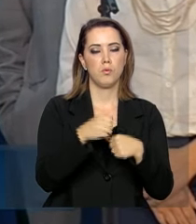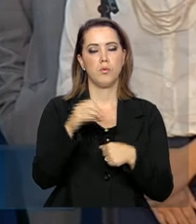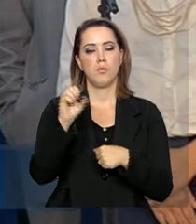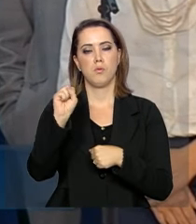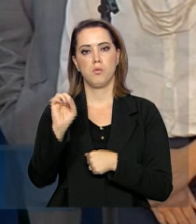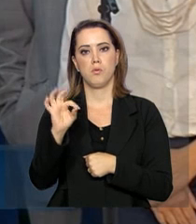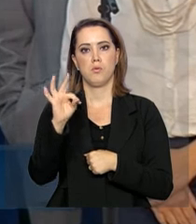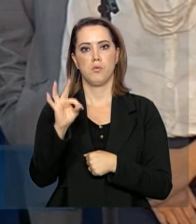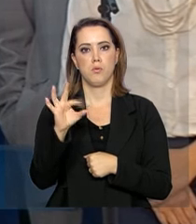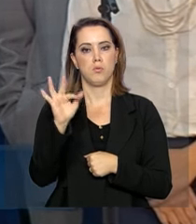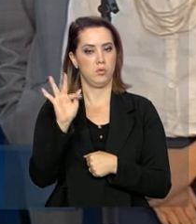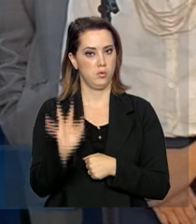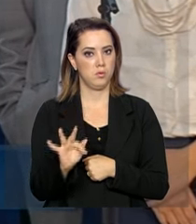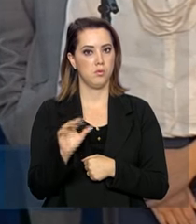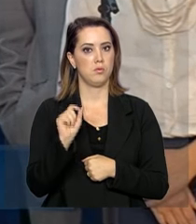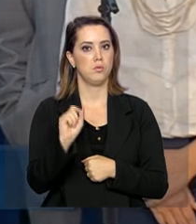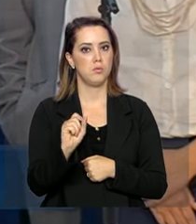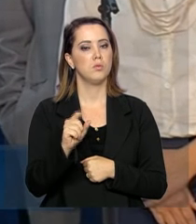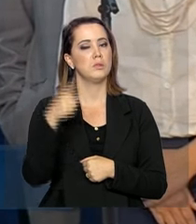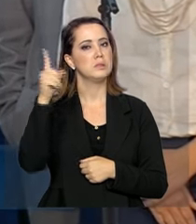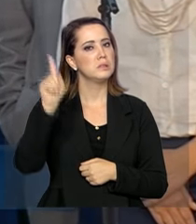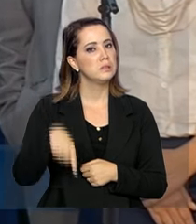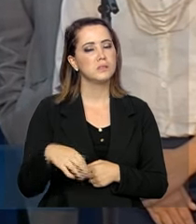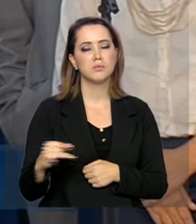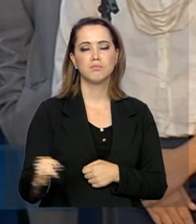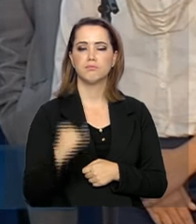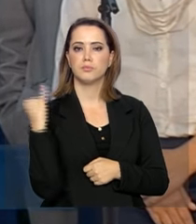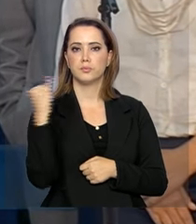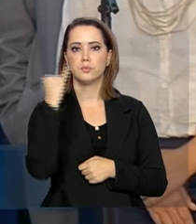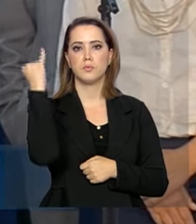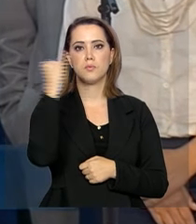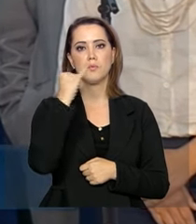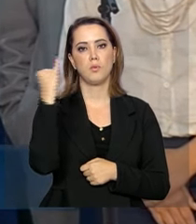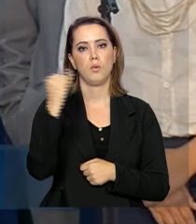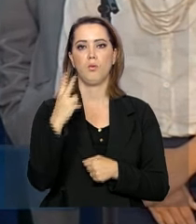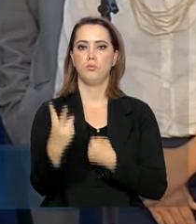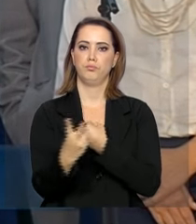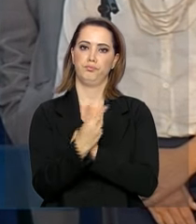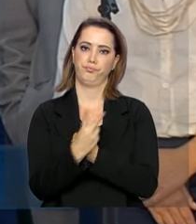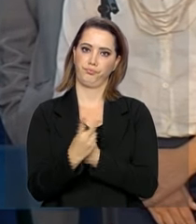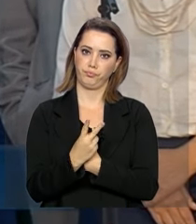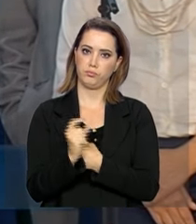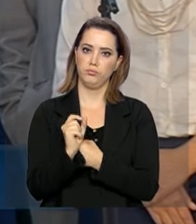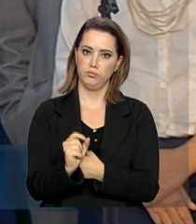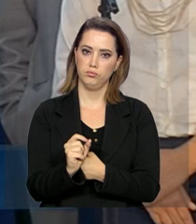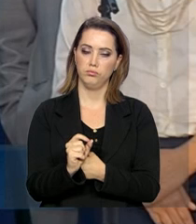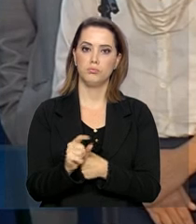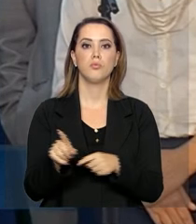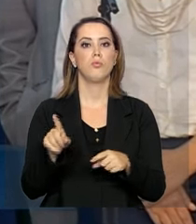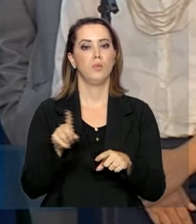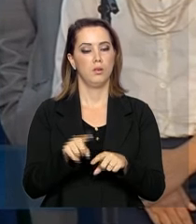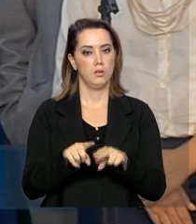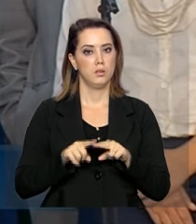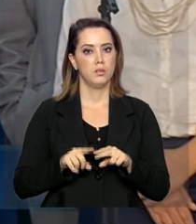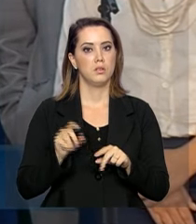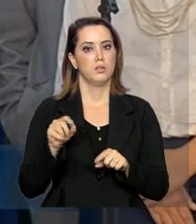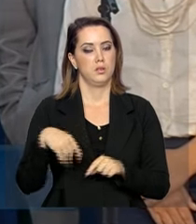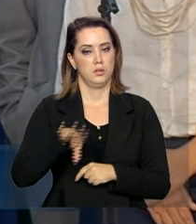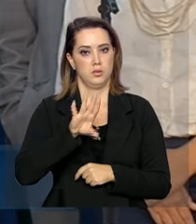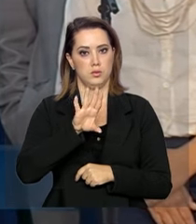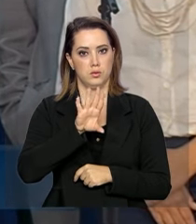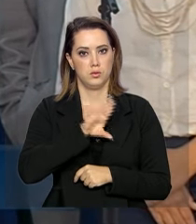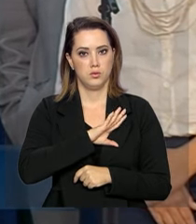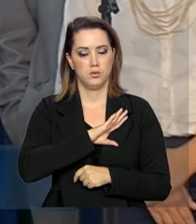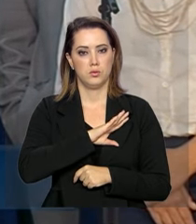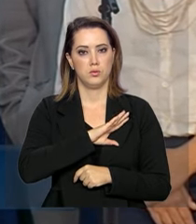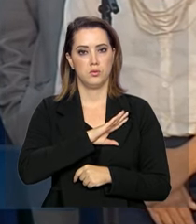Tribunal Federal, constitui importante salvaguarda. E segundo o entendimento de nossa